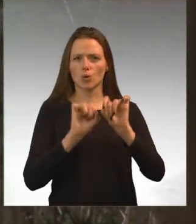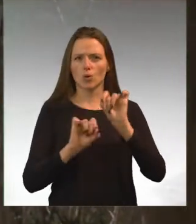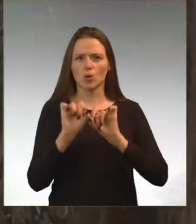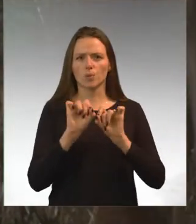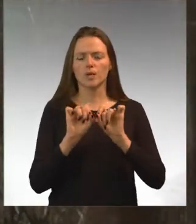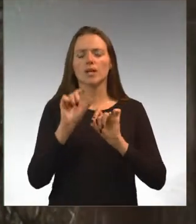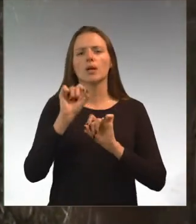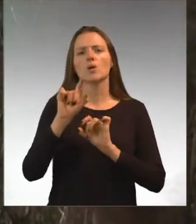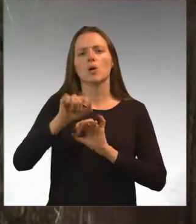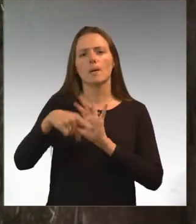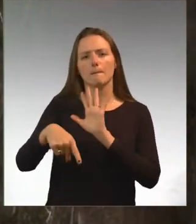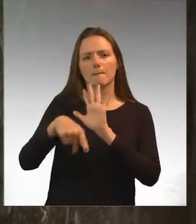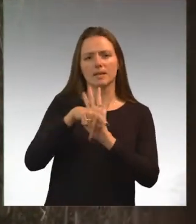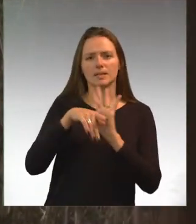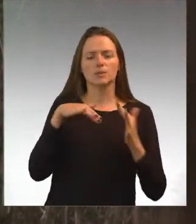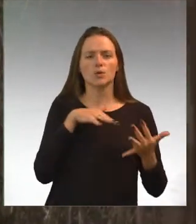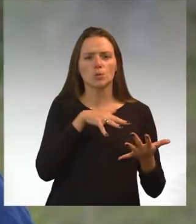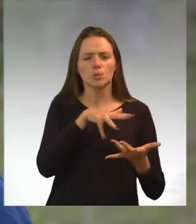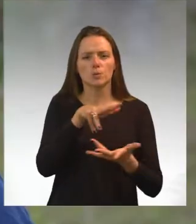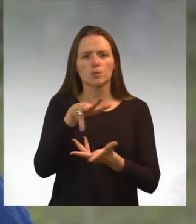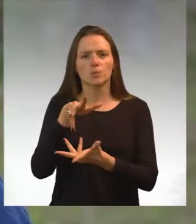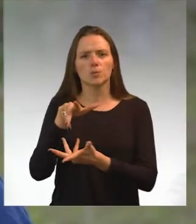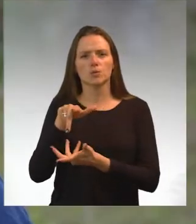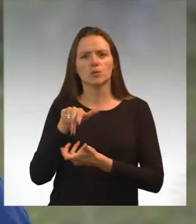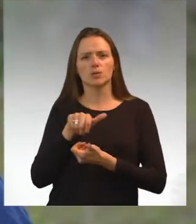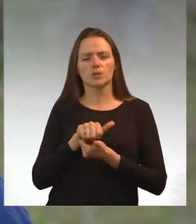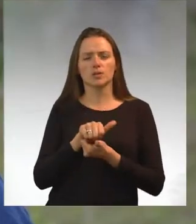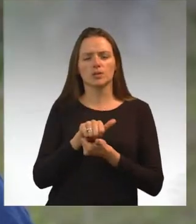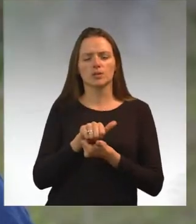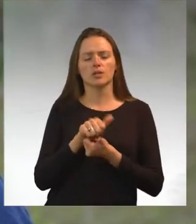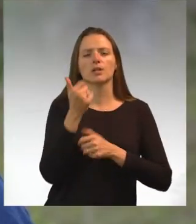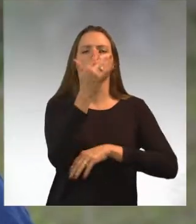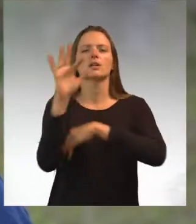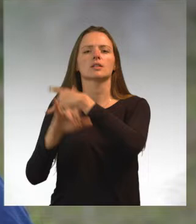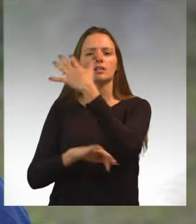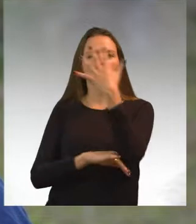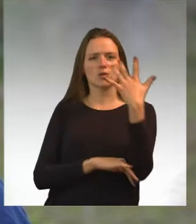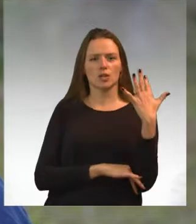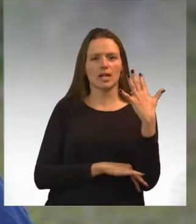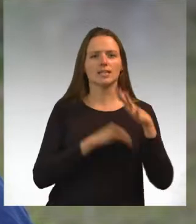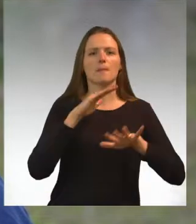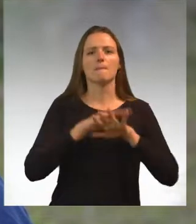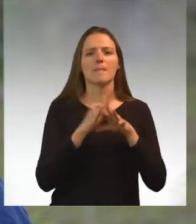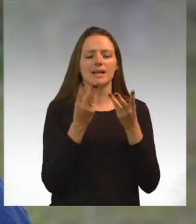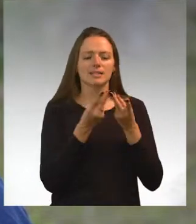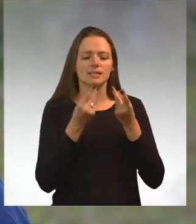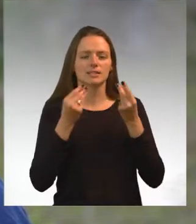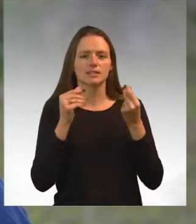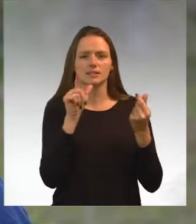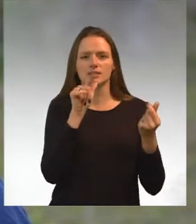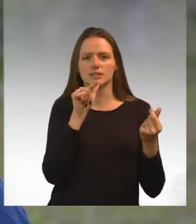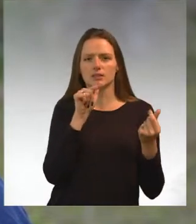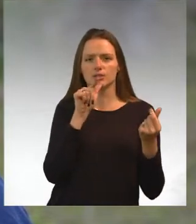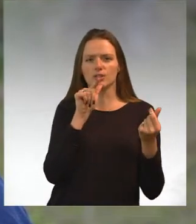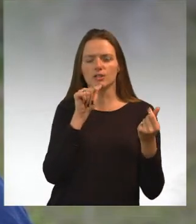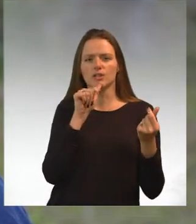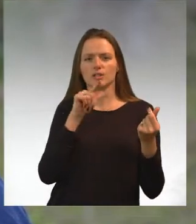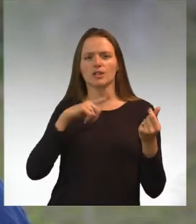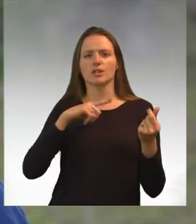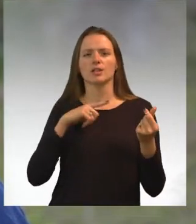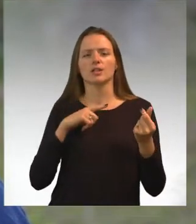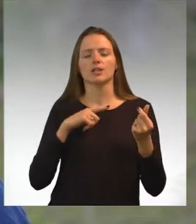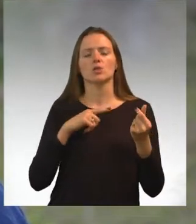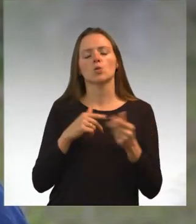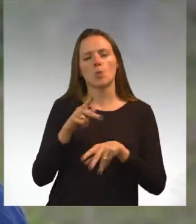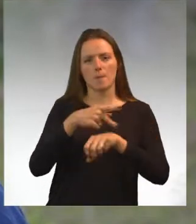como patrimônio mundial das florestas úmidas do norte de Queensland, na Austrália.